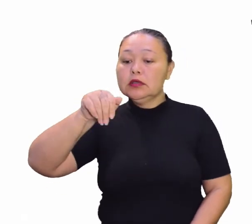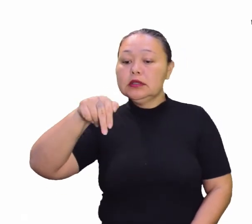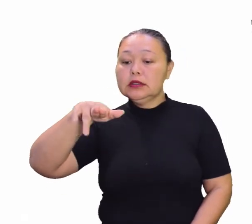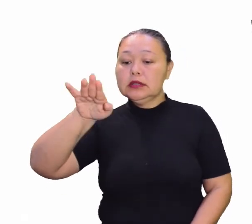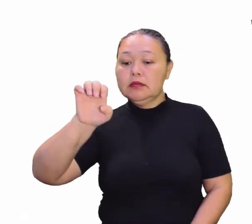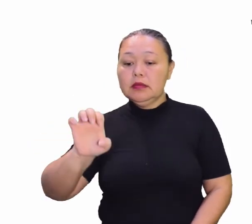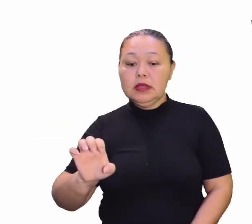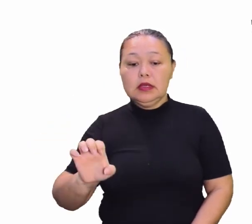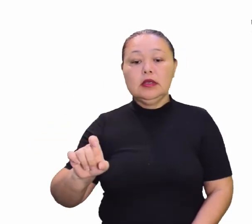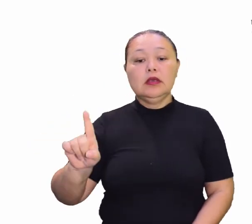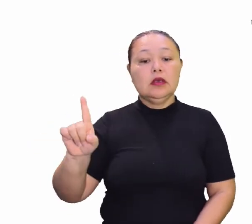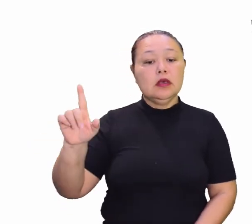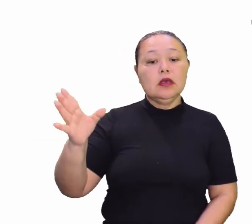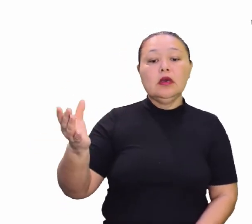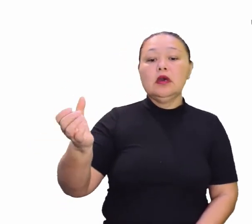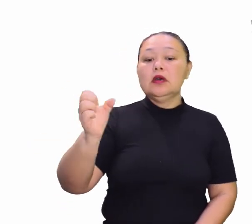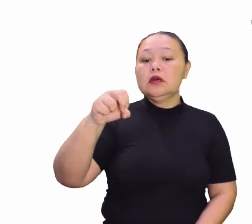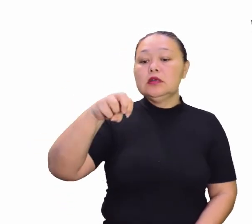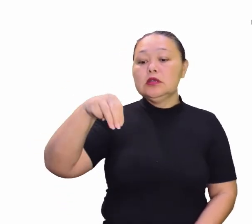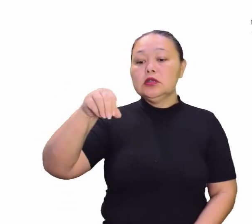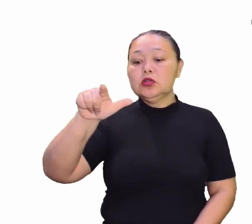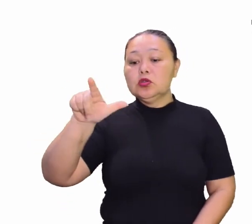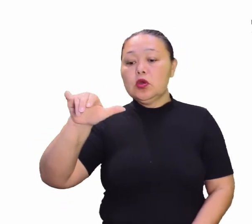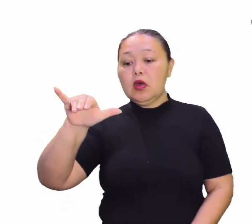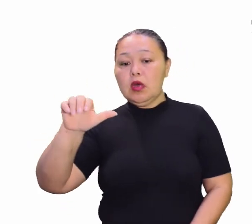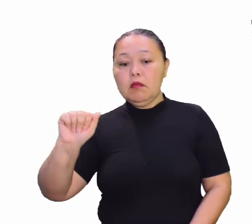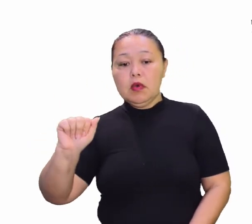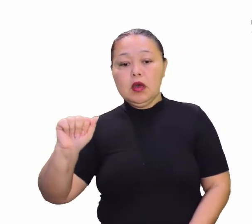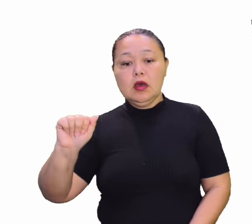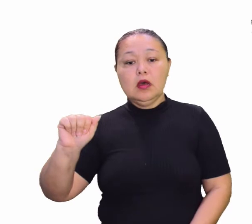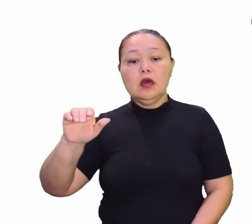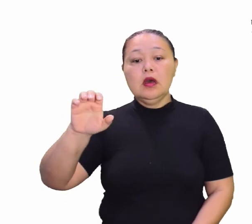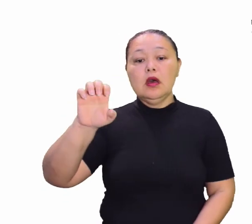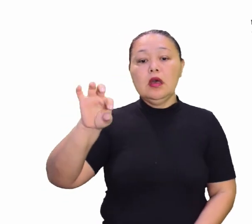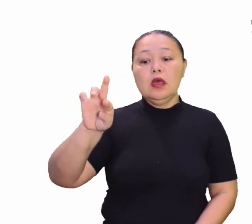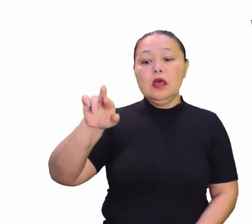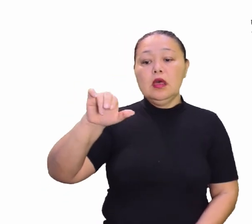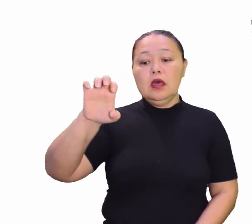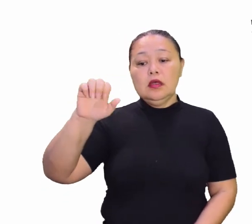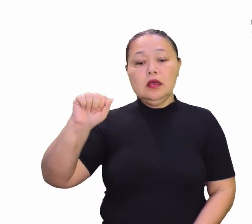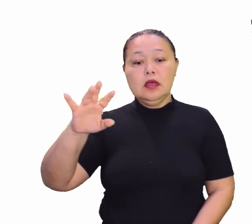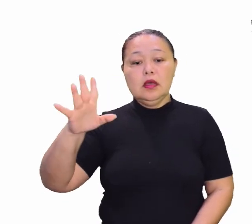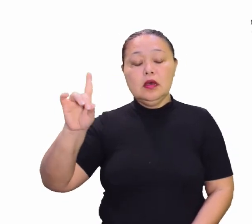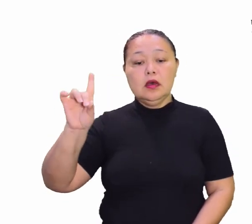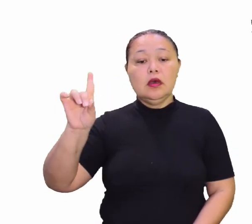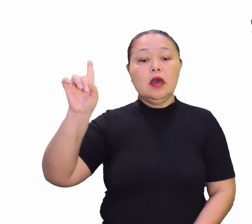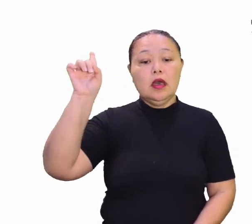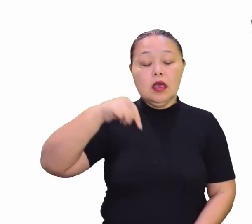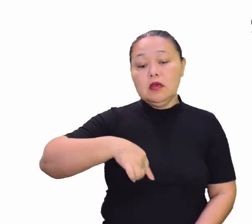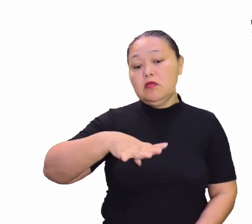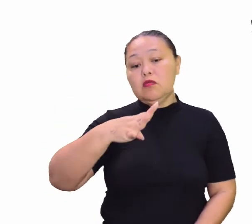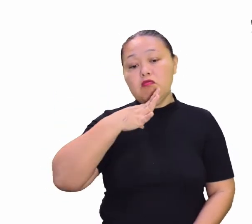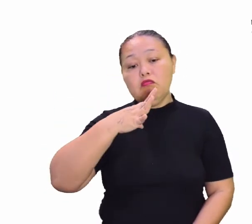Somália, Eritreia. Essa aqui ficou conhecida internacionalmente, ó, Etiópia.